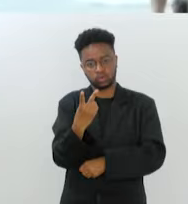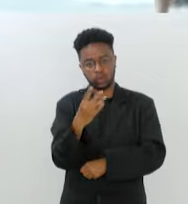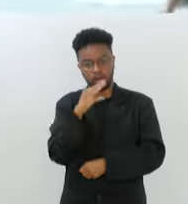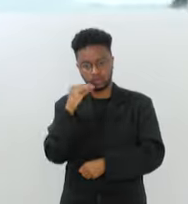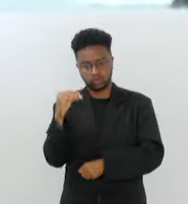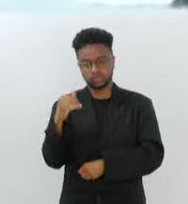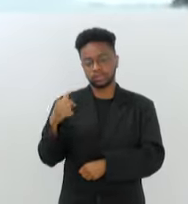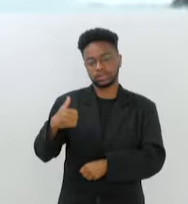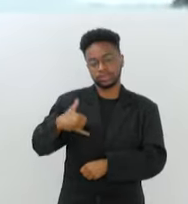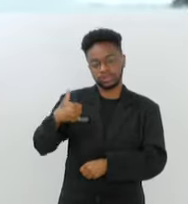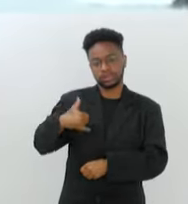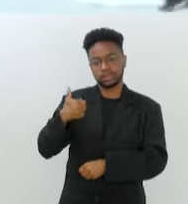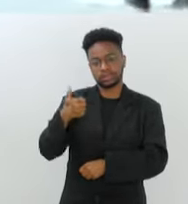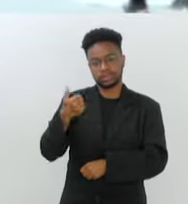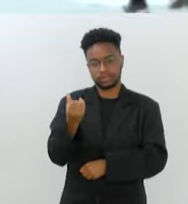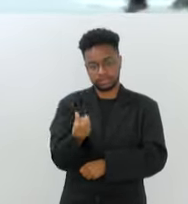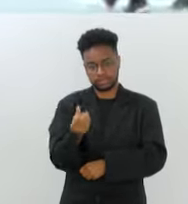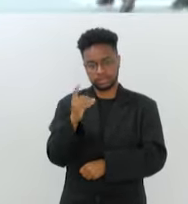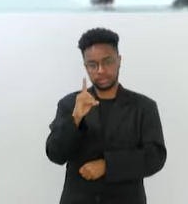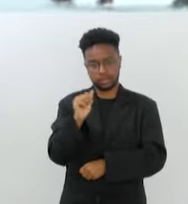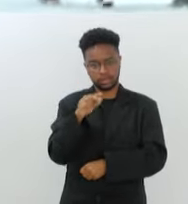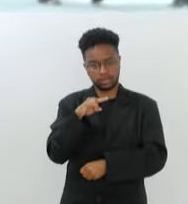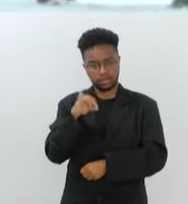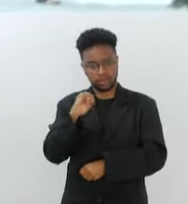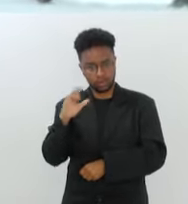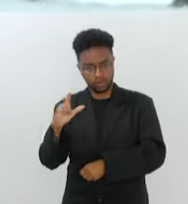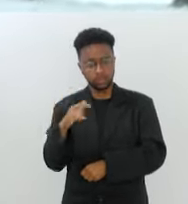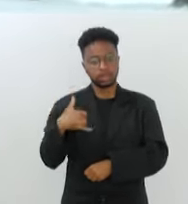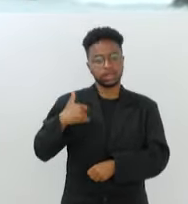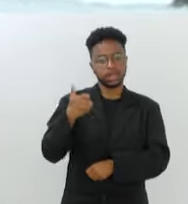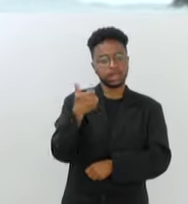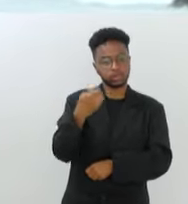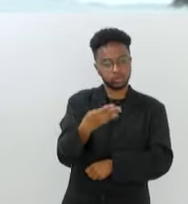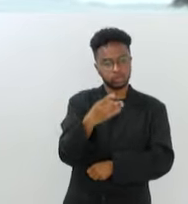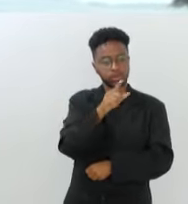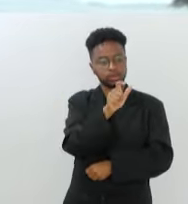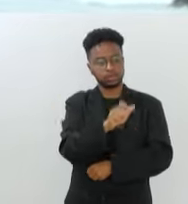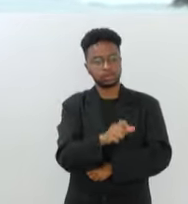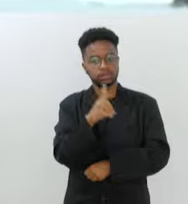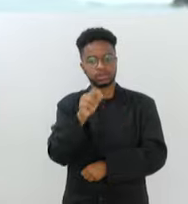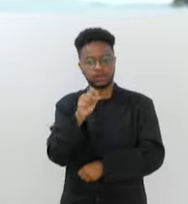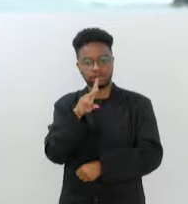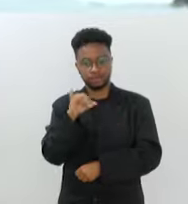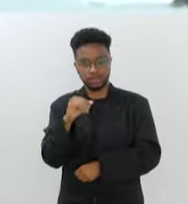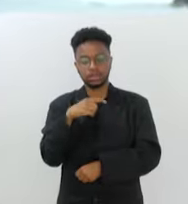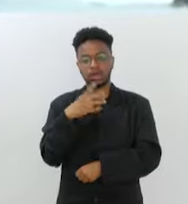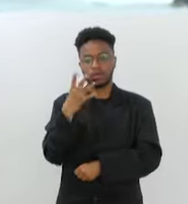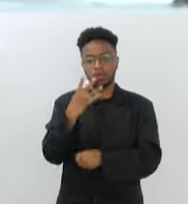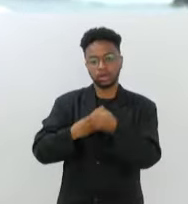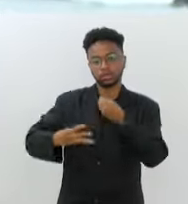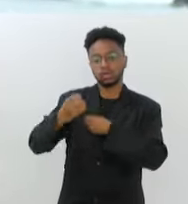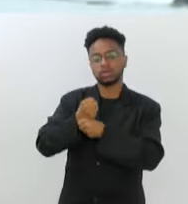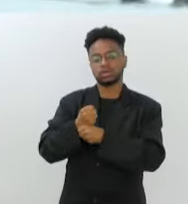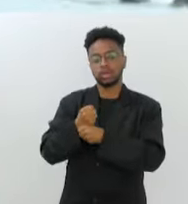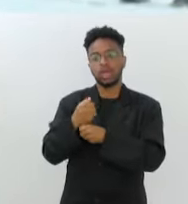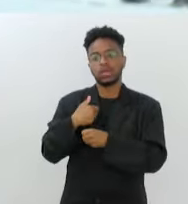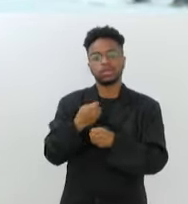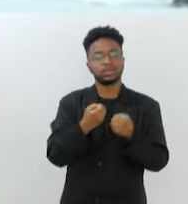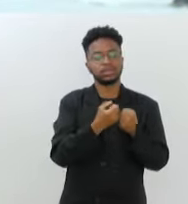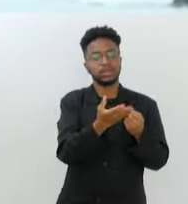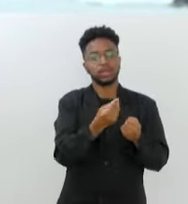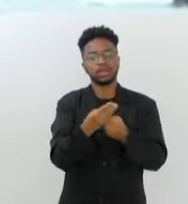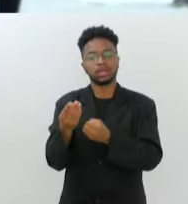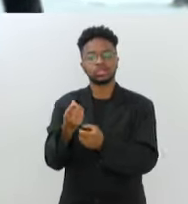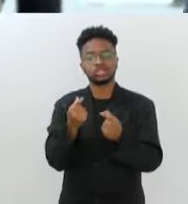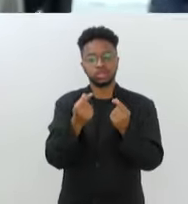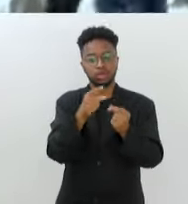que tem 14, que é o Davi. E há 4 anos eu comecei a dar um dinheiro para eles, que não era mesada. Era um dinheiro para eles fazerem